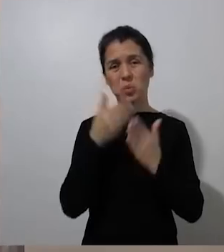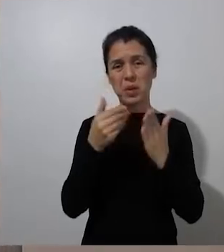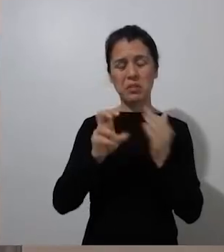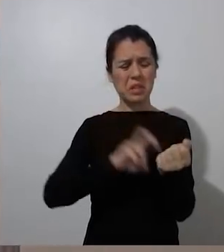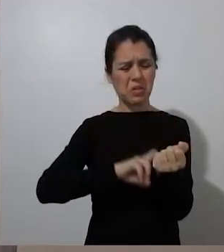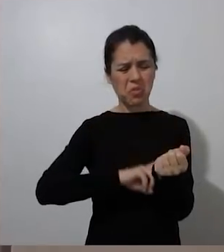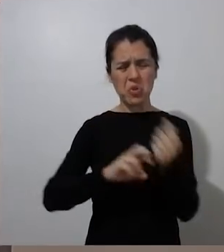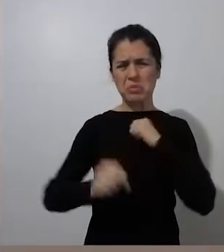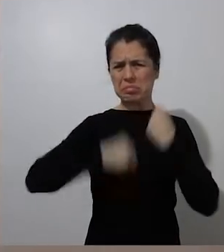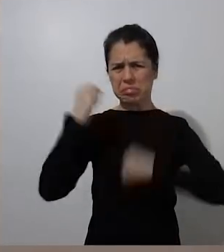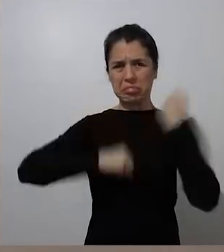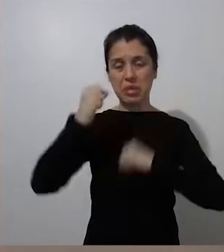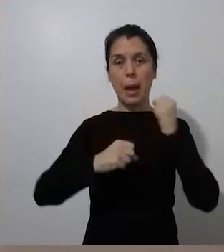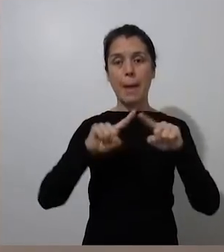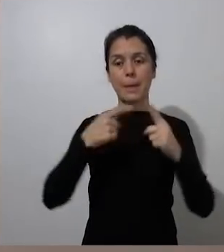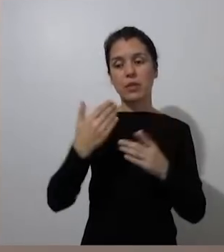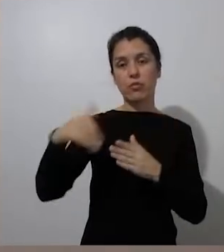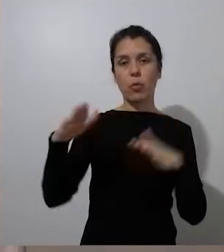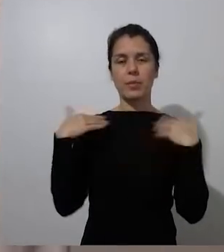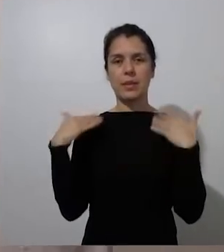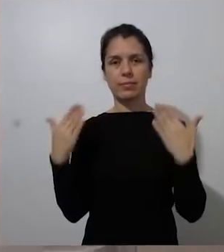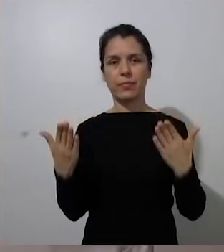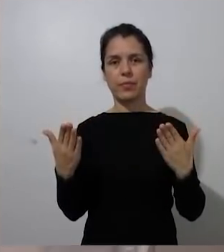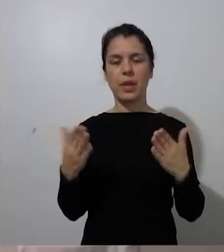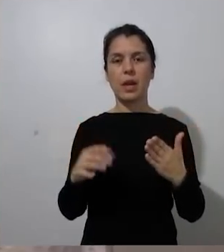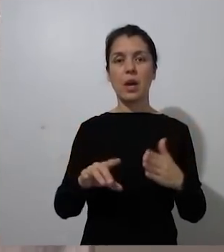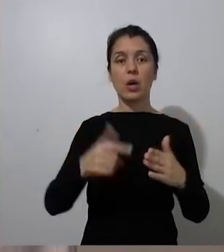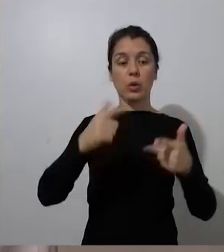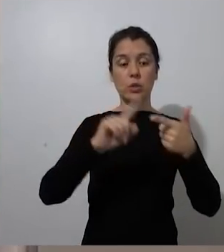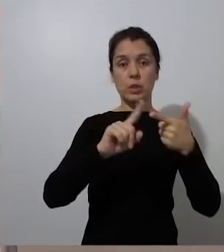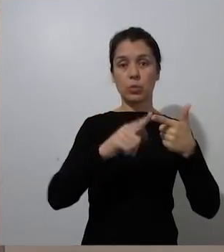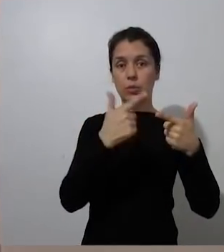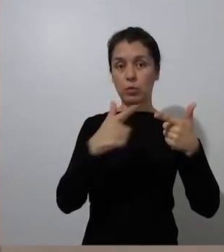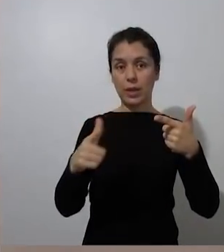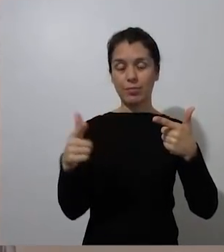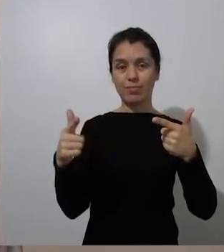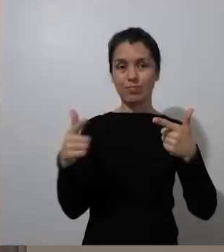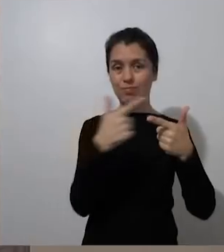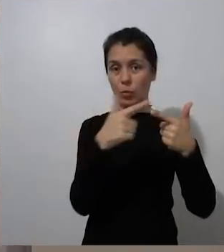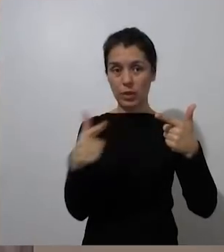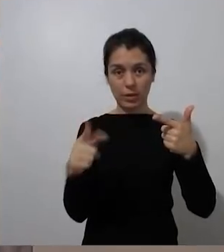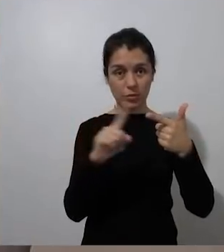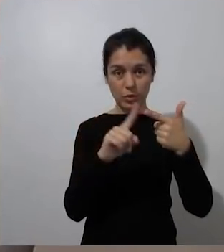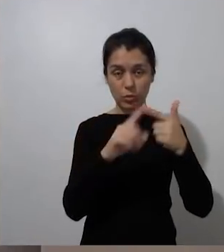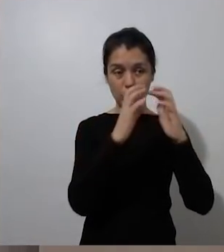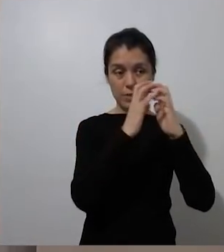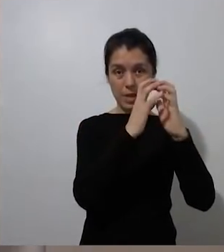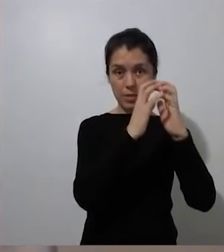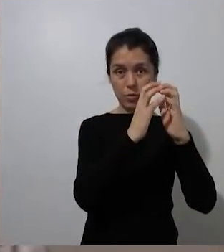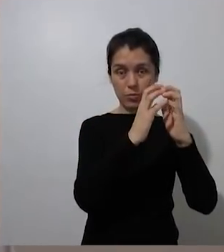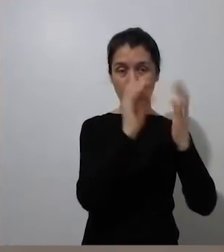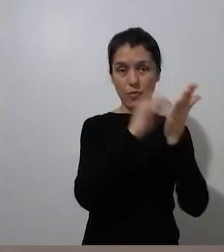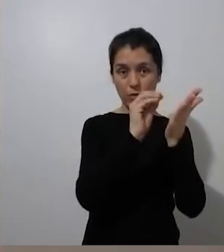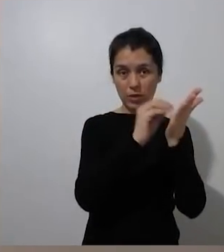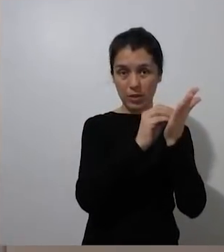irritado, né? Fico mal-humorado, né? Mas ainda sai o passeio. Quando o segundo neurotransmissor é atingido lá na